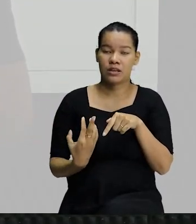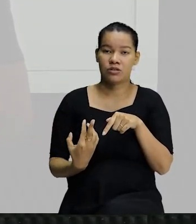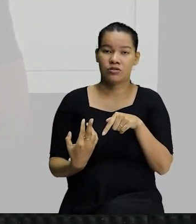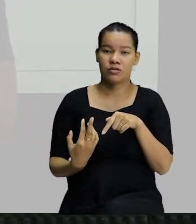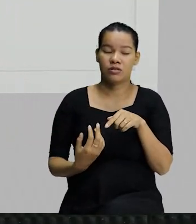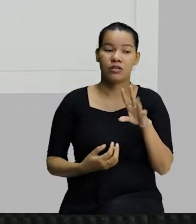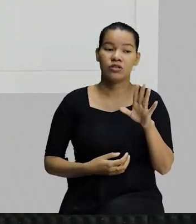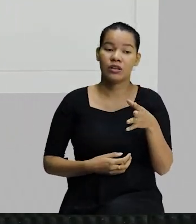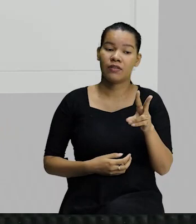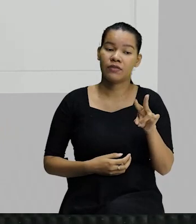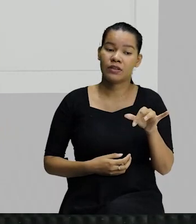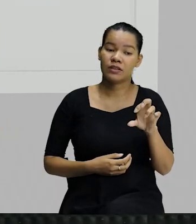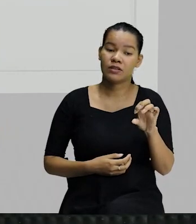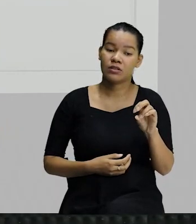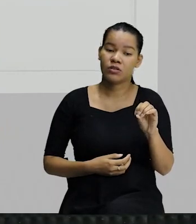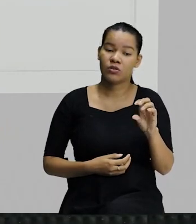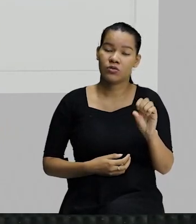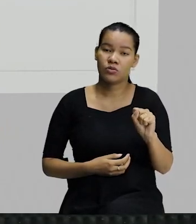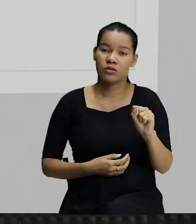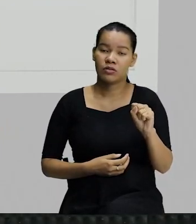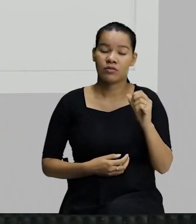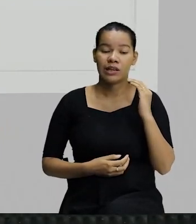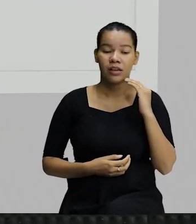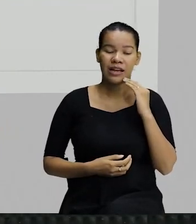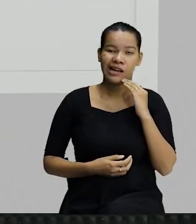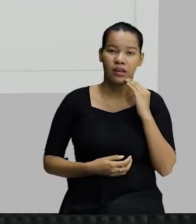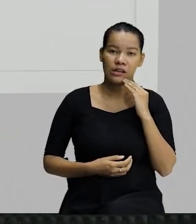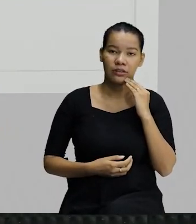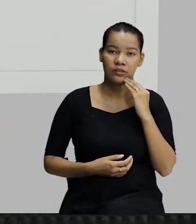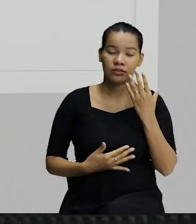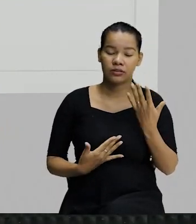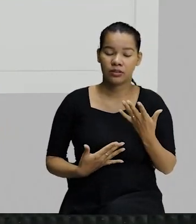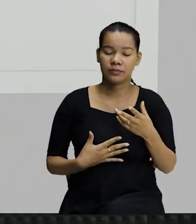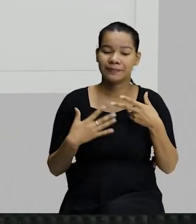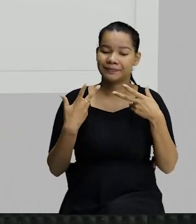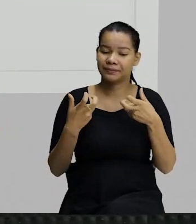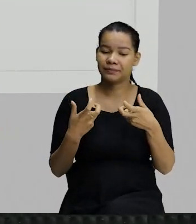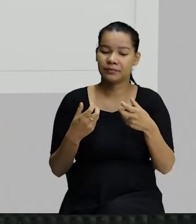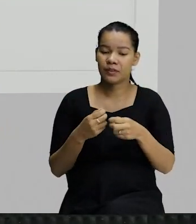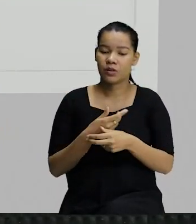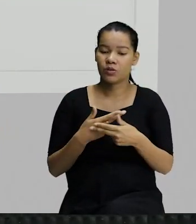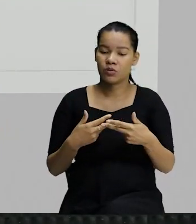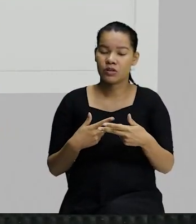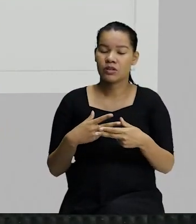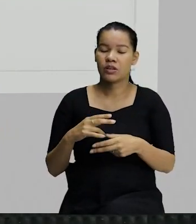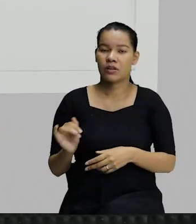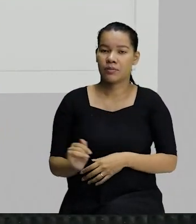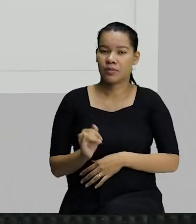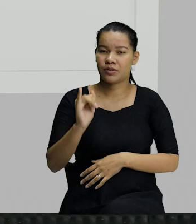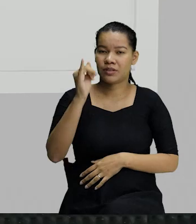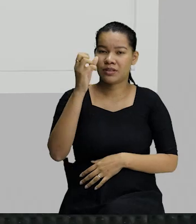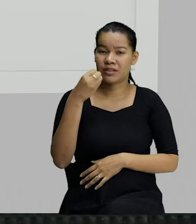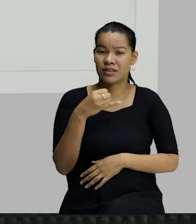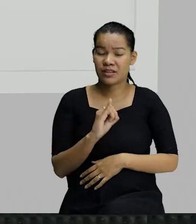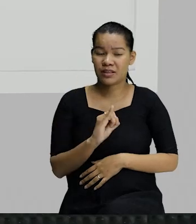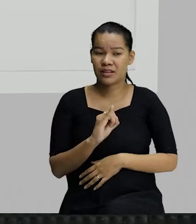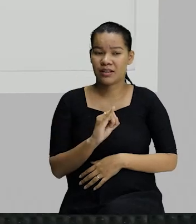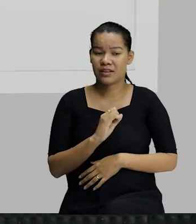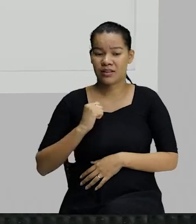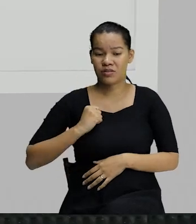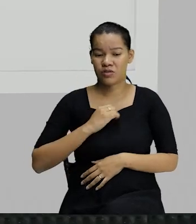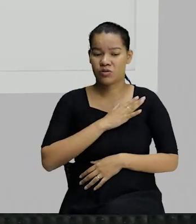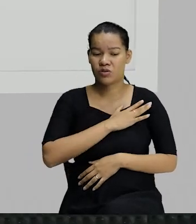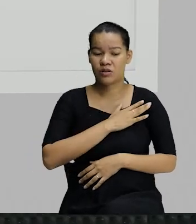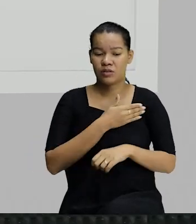defeitos, tá? E aqui preste atenção numa coisa importante. Se Aristóteles está trazendo a prática para a gente, é porque ele está dizendo que